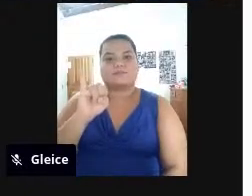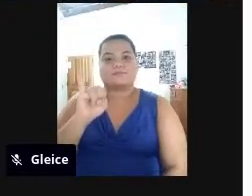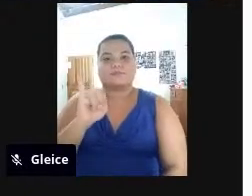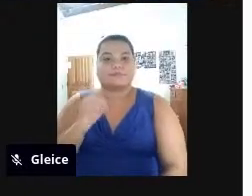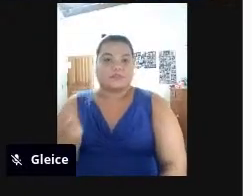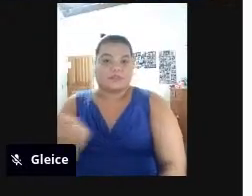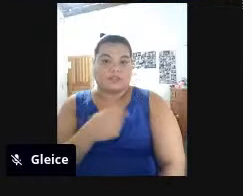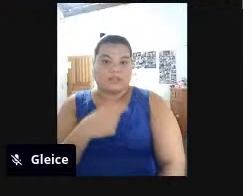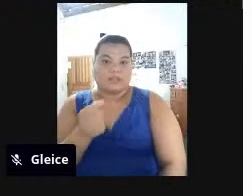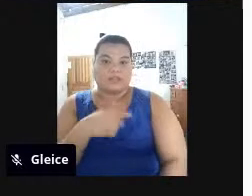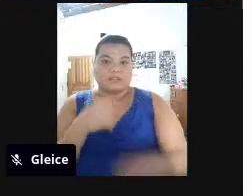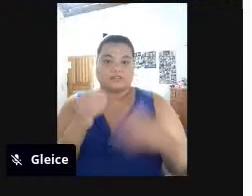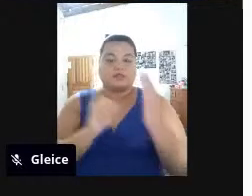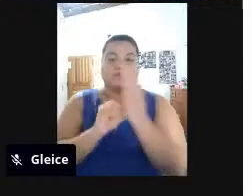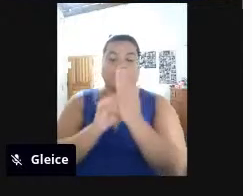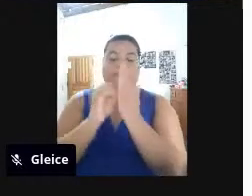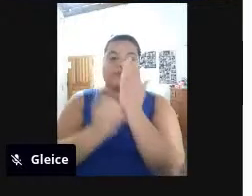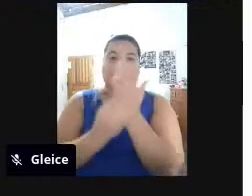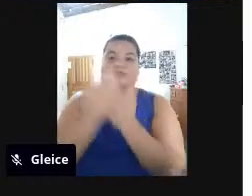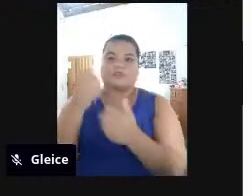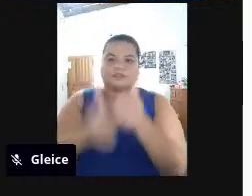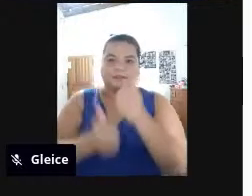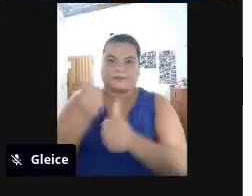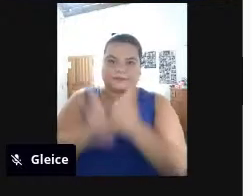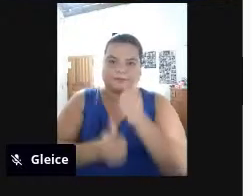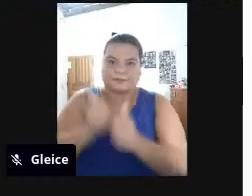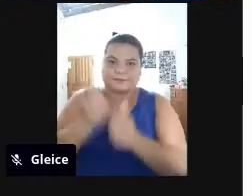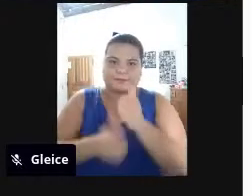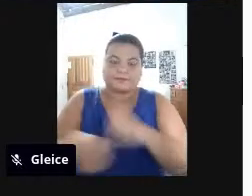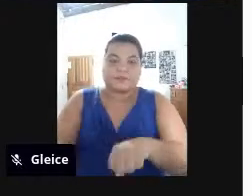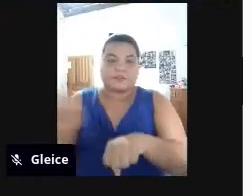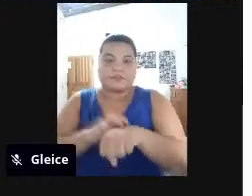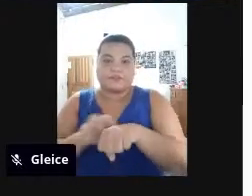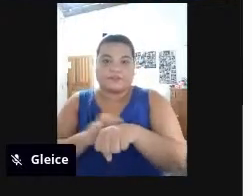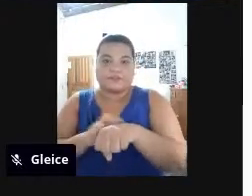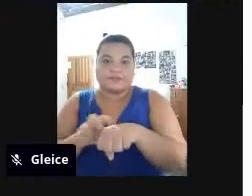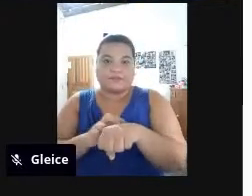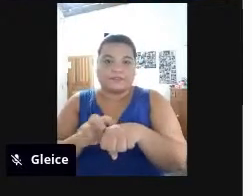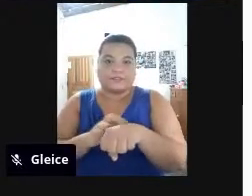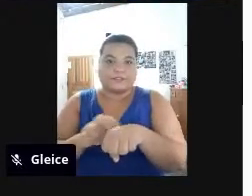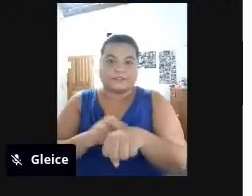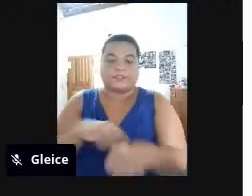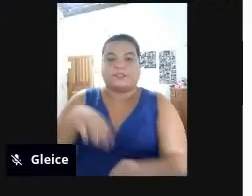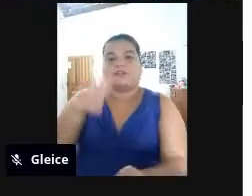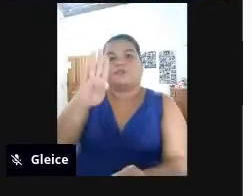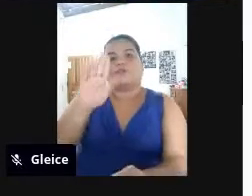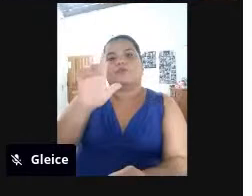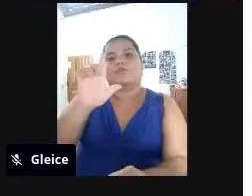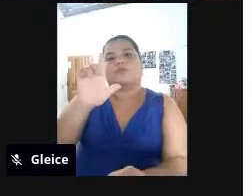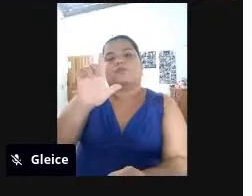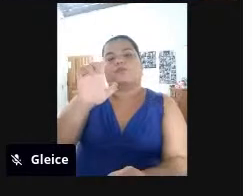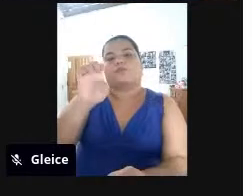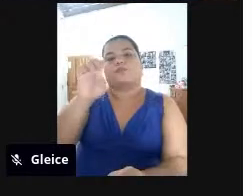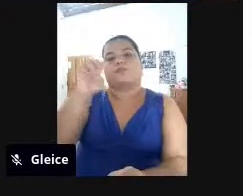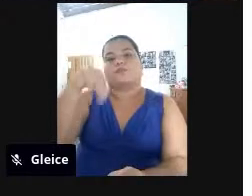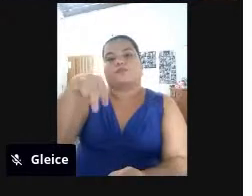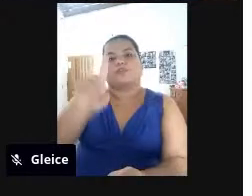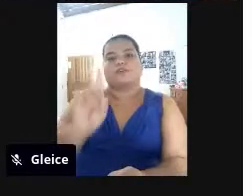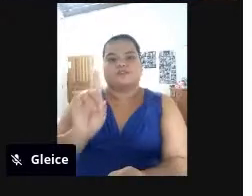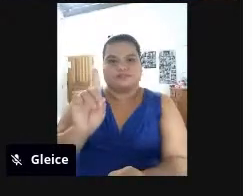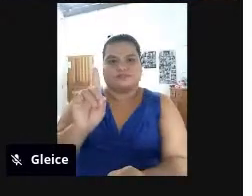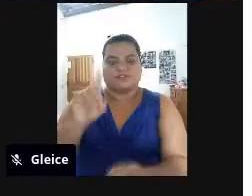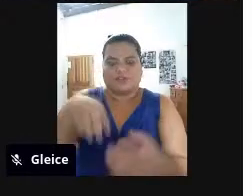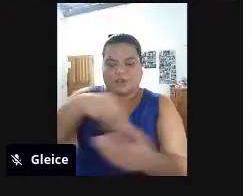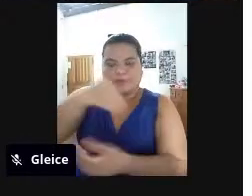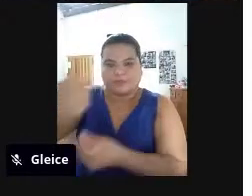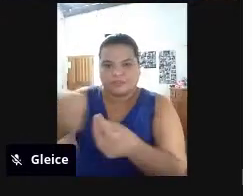proteína do arroz. E em verde, nós temos um blend, que é uma mistura de proteína do arroz com a